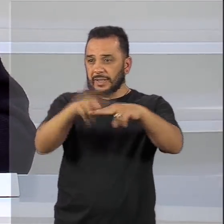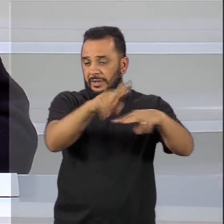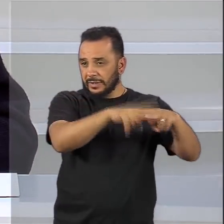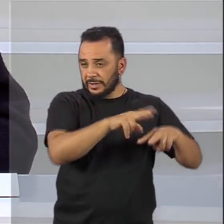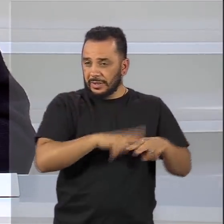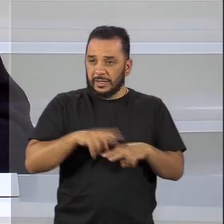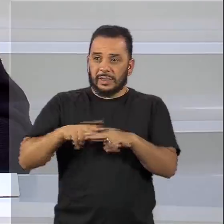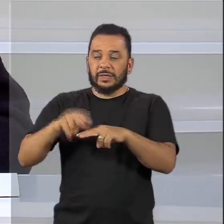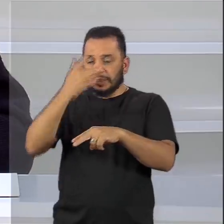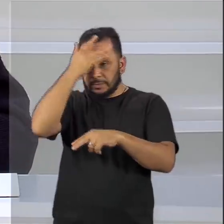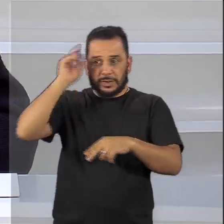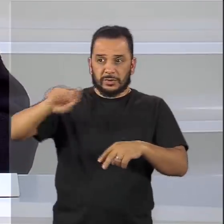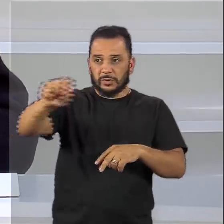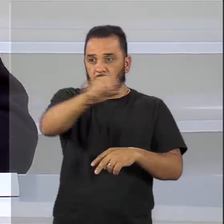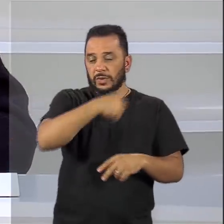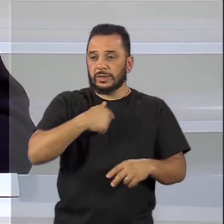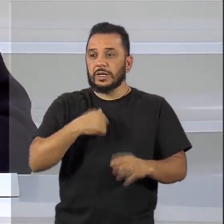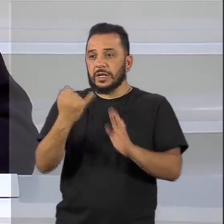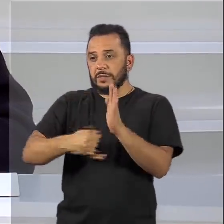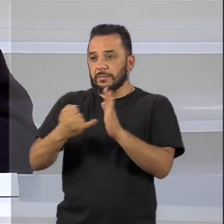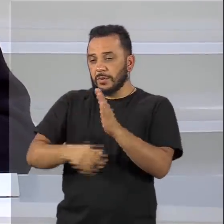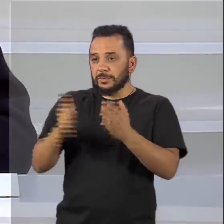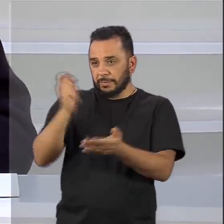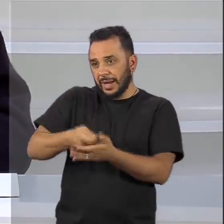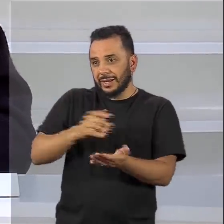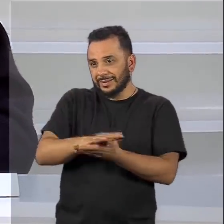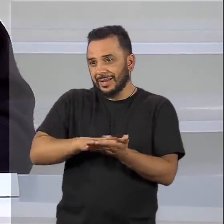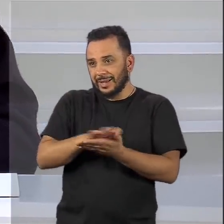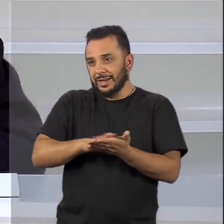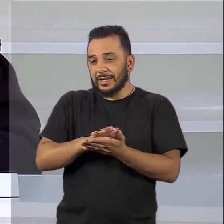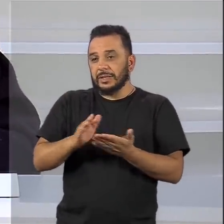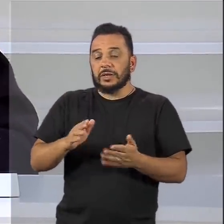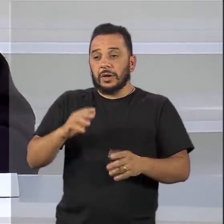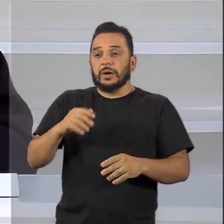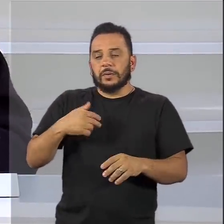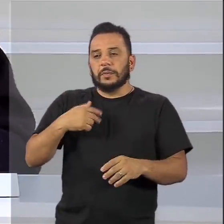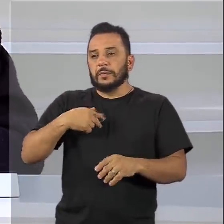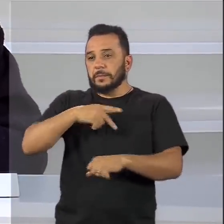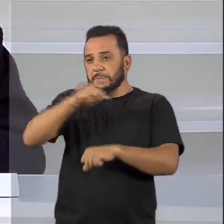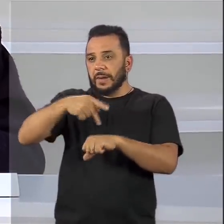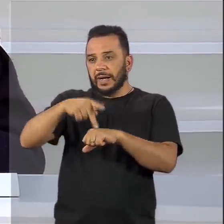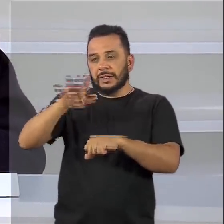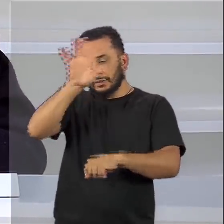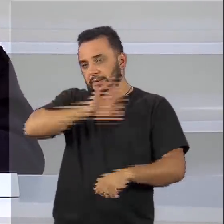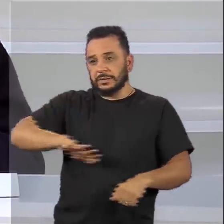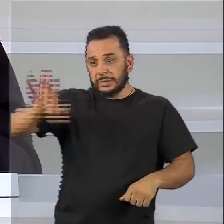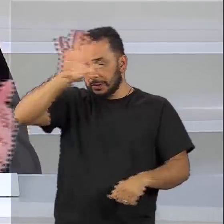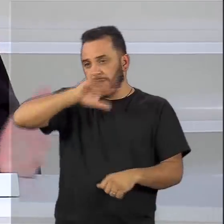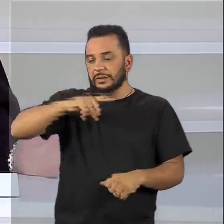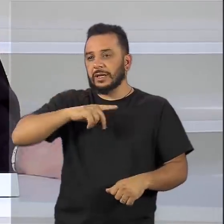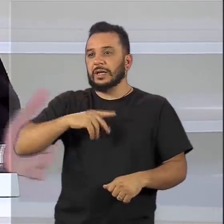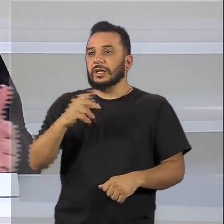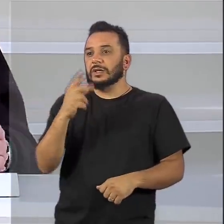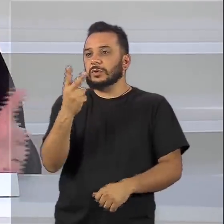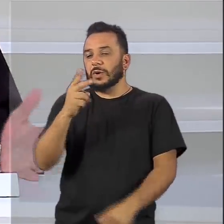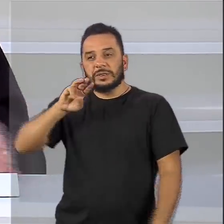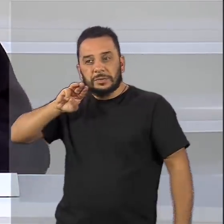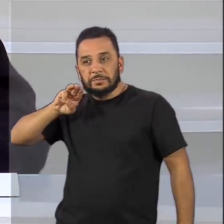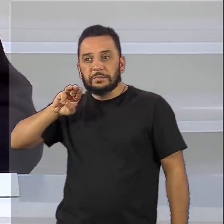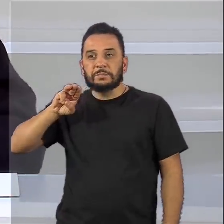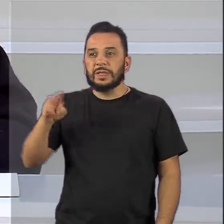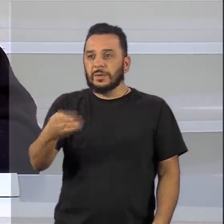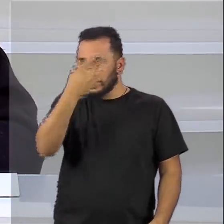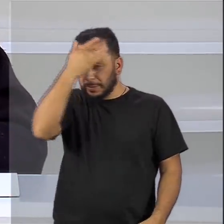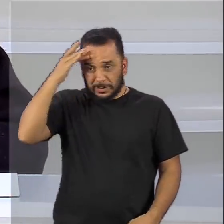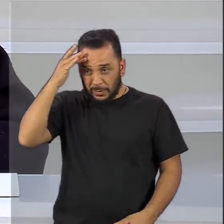de sonegadores. Pronto. Num país que só tem 200 milhões de habitantes, você vai prender 400 milhões de sonegadores. Pronto, está resolvido. Vocês ficam criando cara. Vocês são